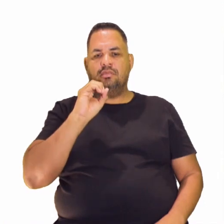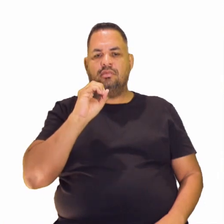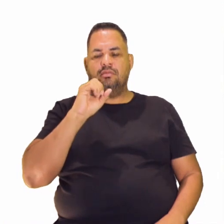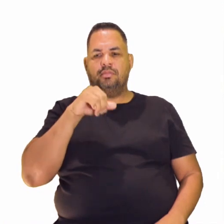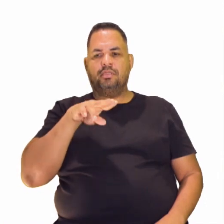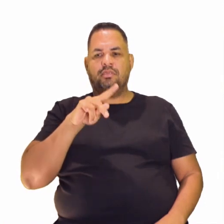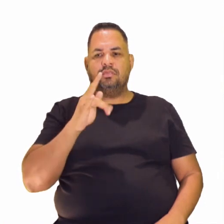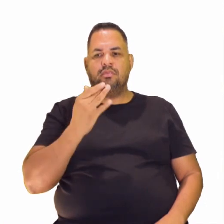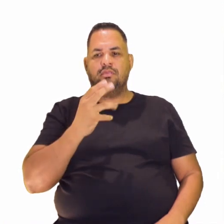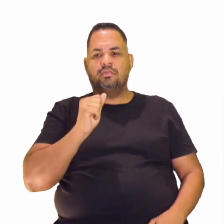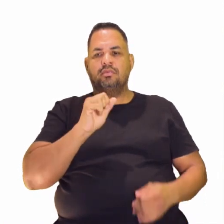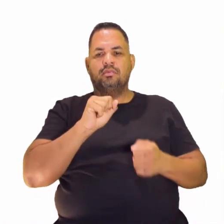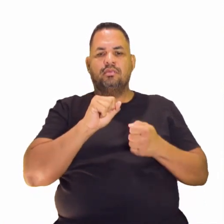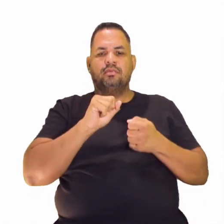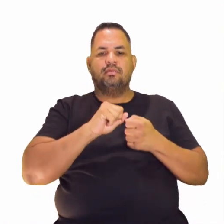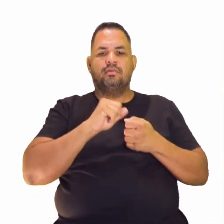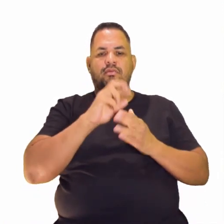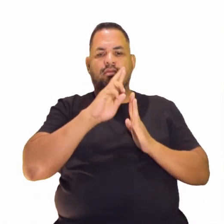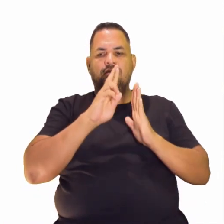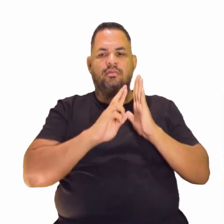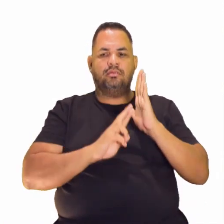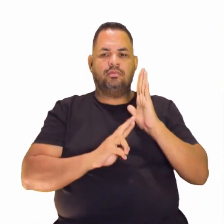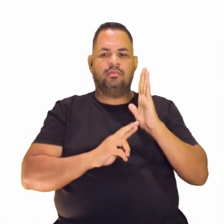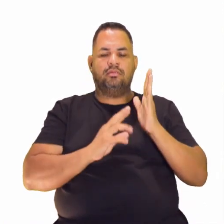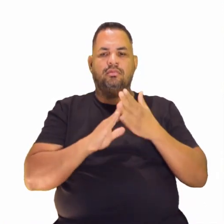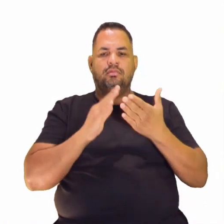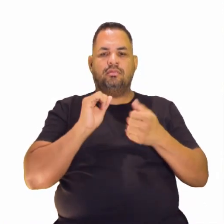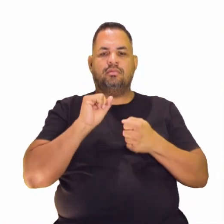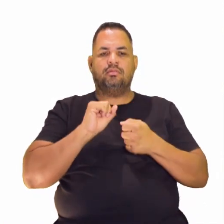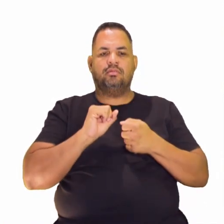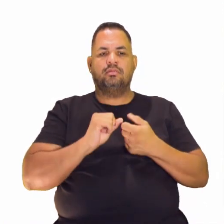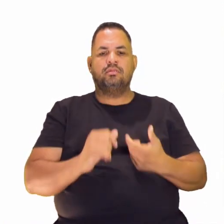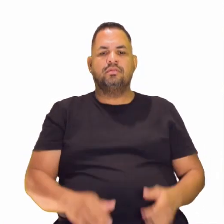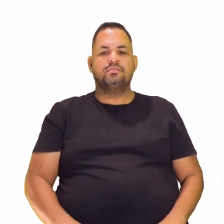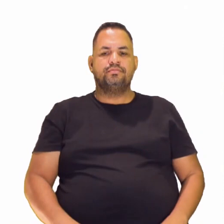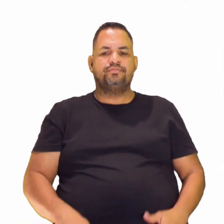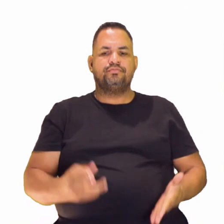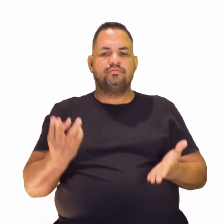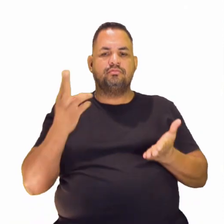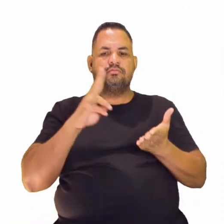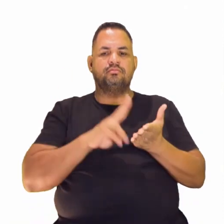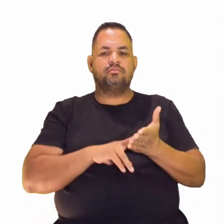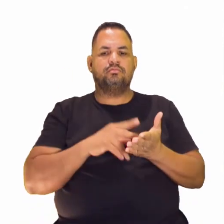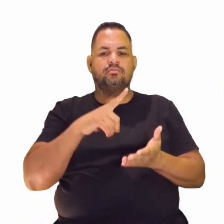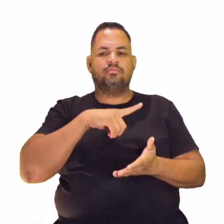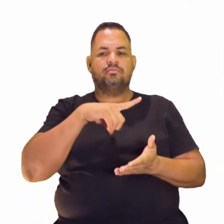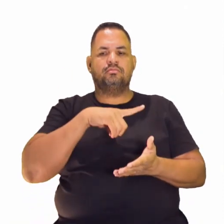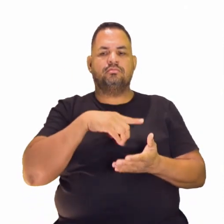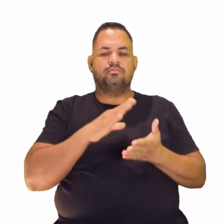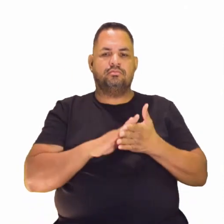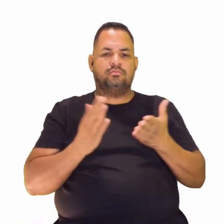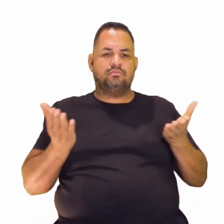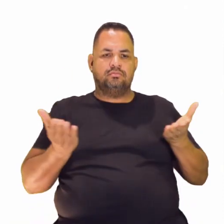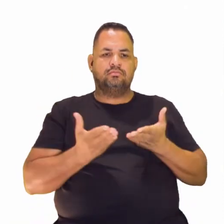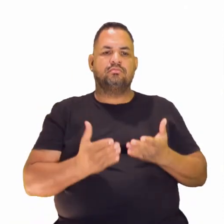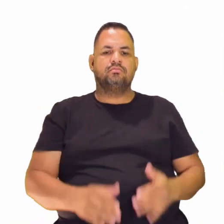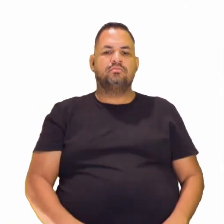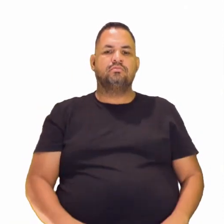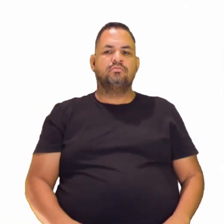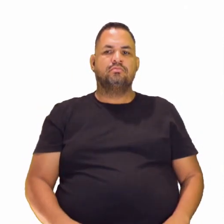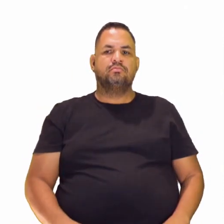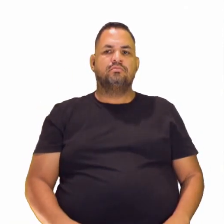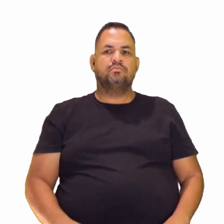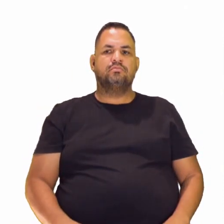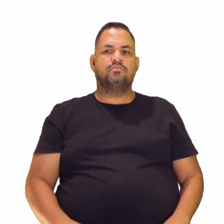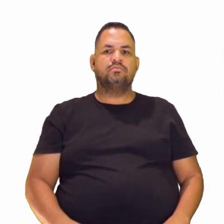fazendo relatório da viagem, que era o Pero Vaz de Caminha. Essa carta existe até hoje e